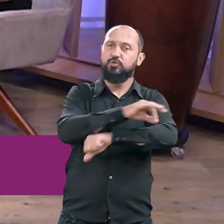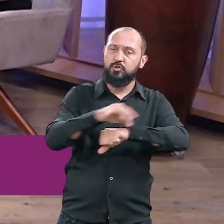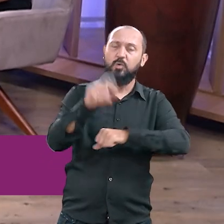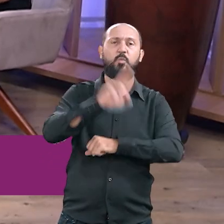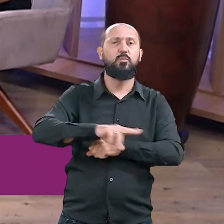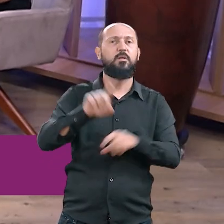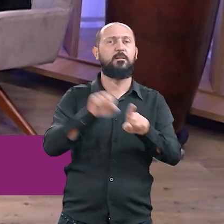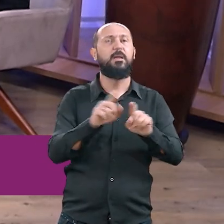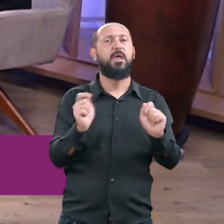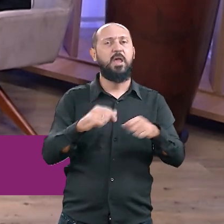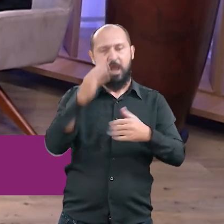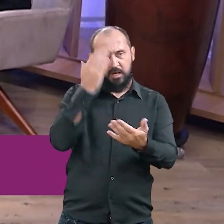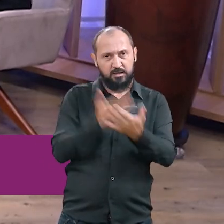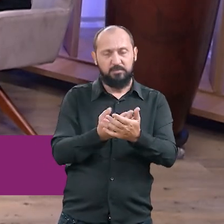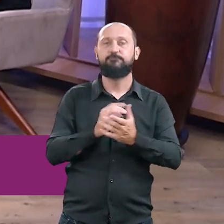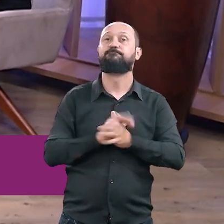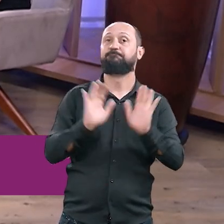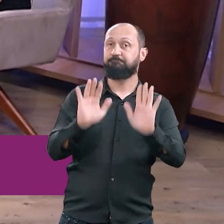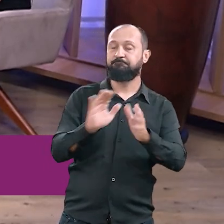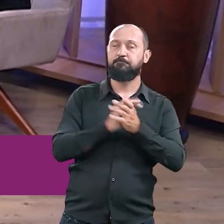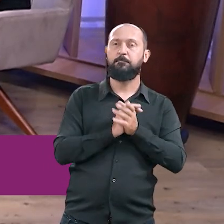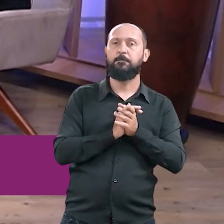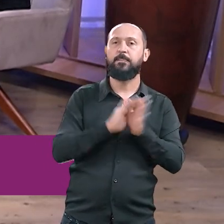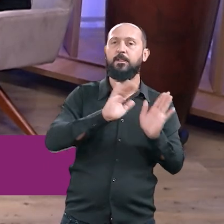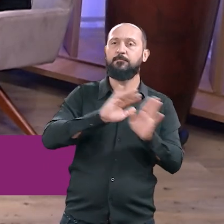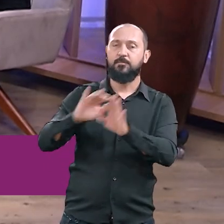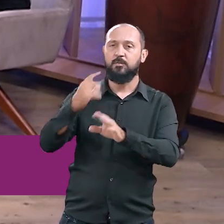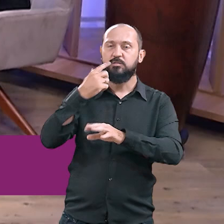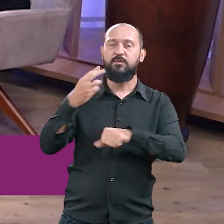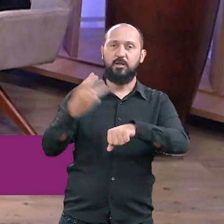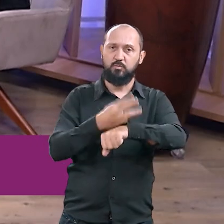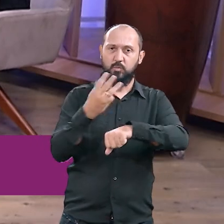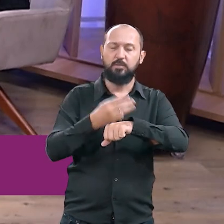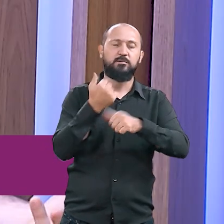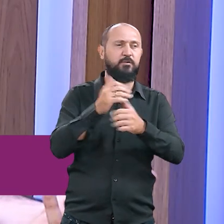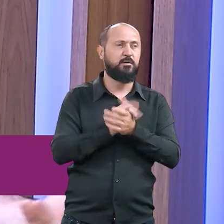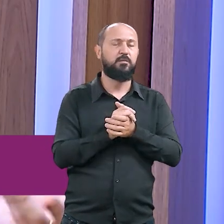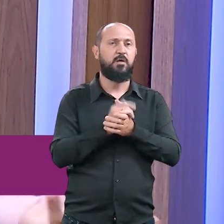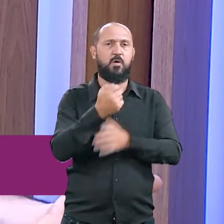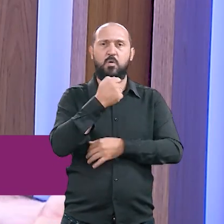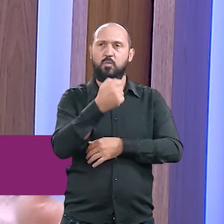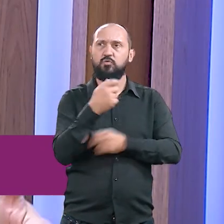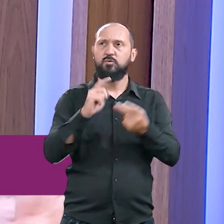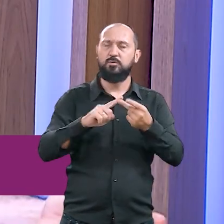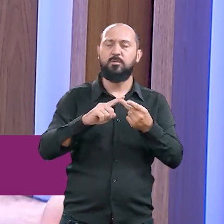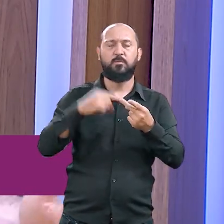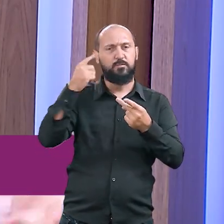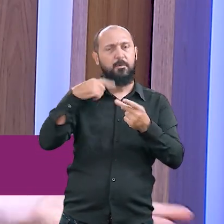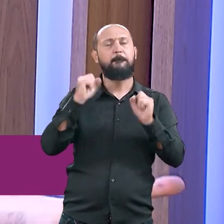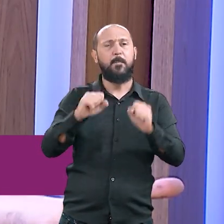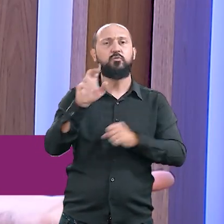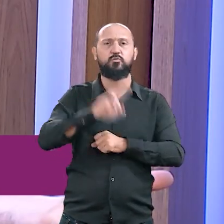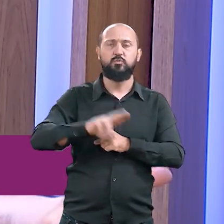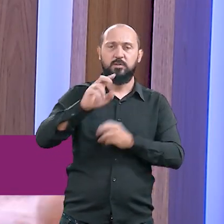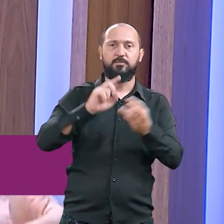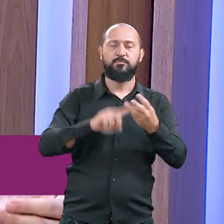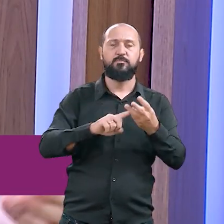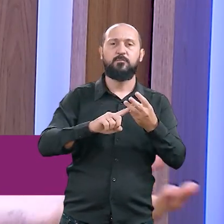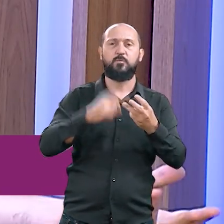Muita gente me pergunta também a respeito dele. Ele é uma ferramenta de multiuso, assim, para várias vertentes, né?